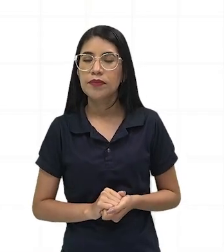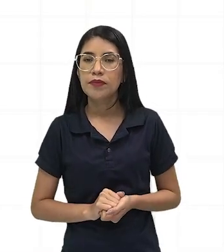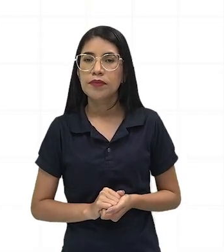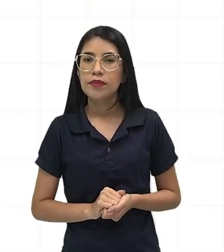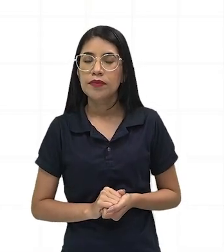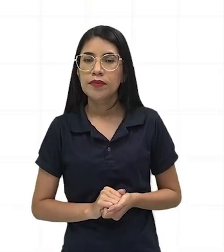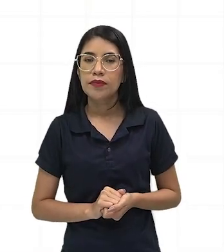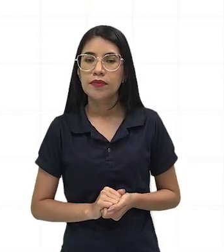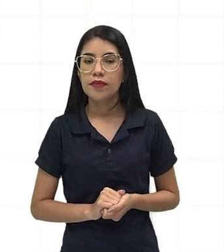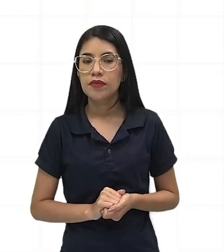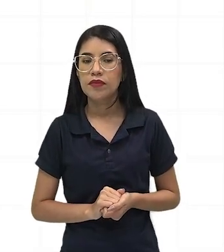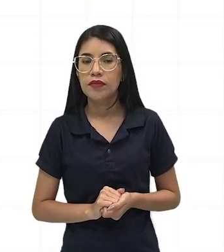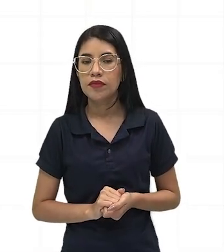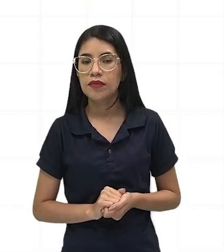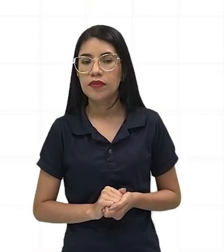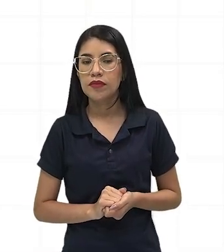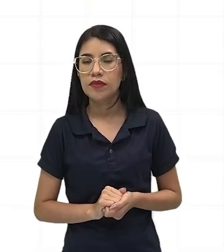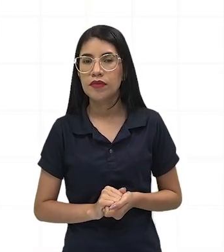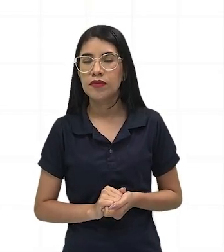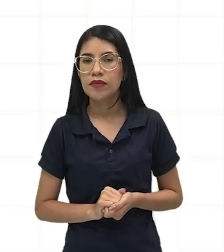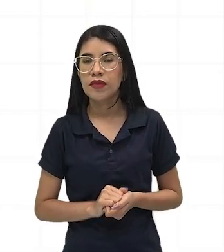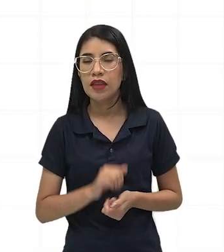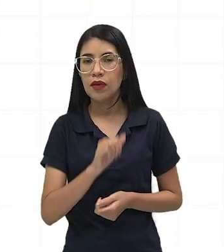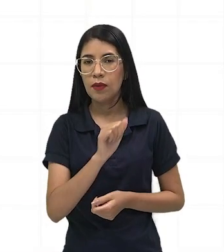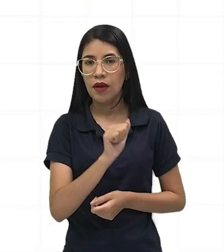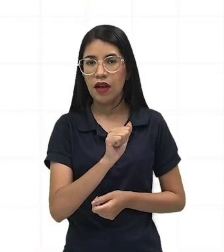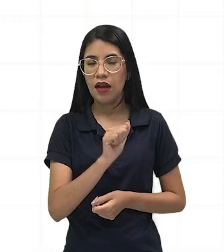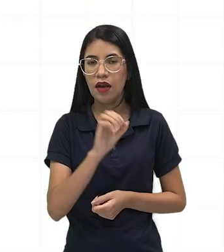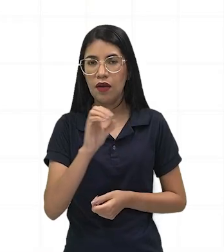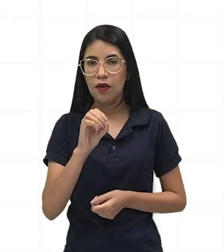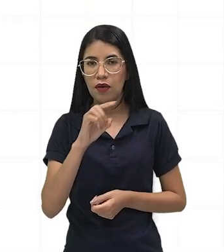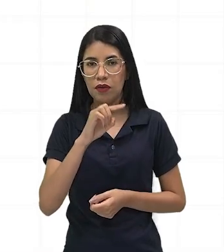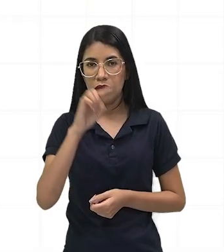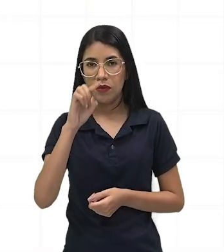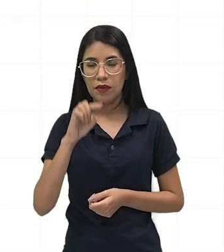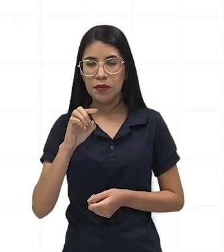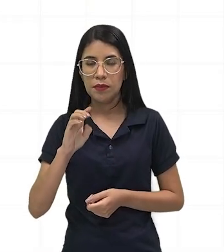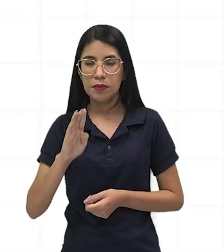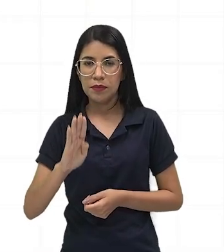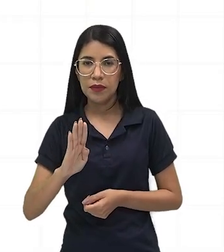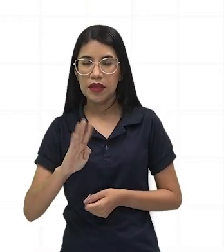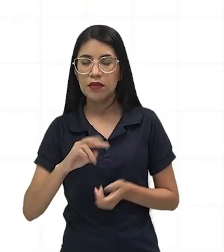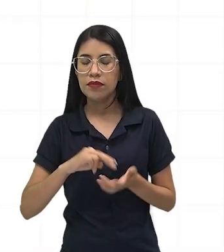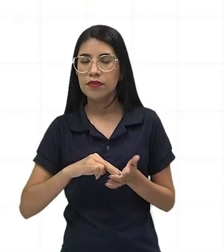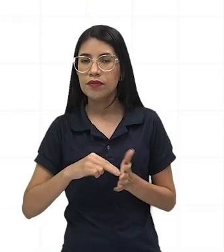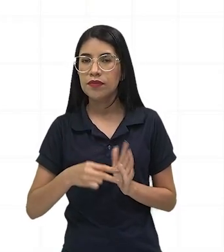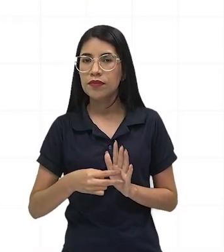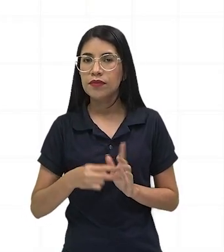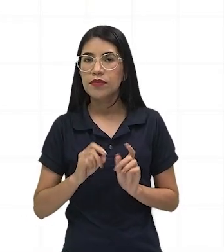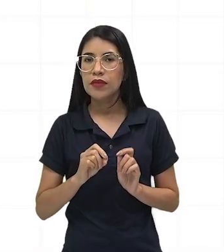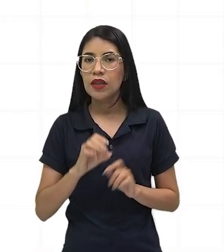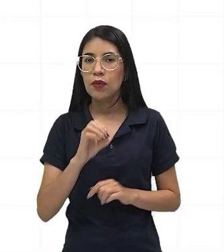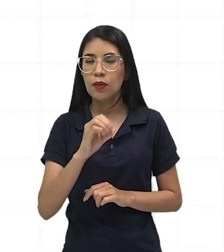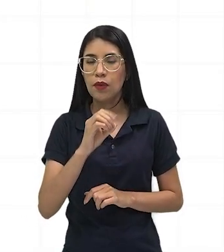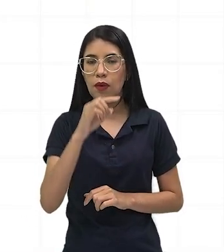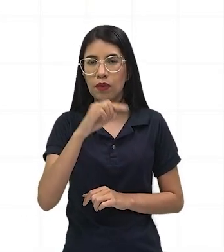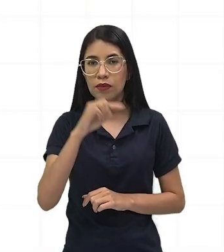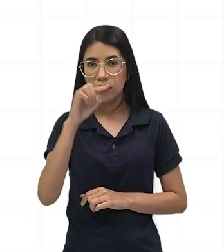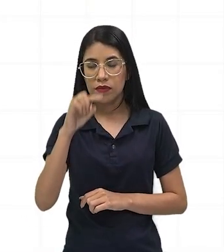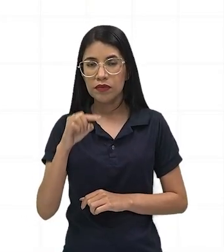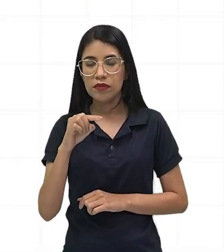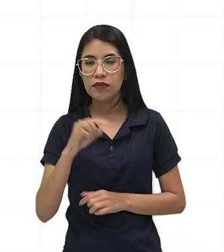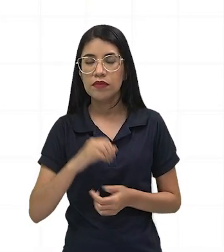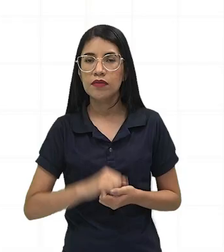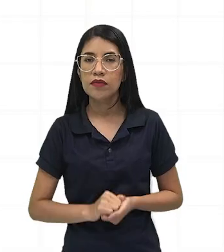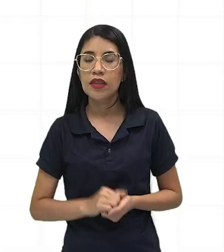Então, eu vou e boto um acento circunflexo em cima do O. O que significa? Significa